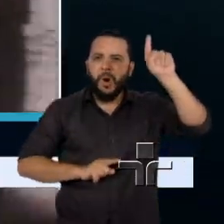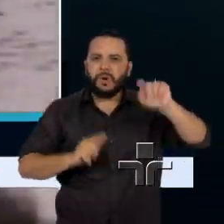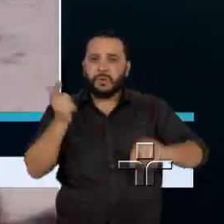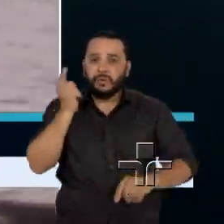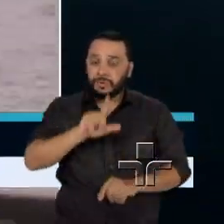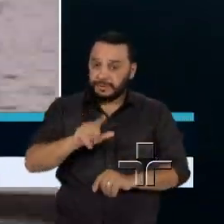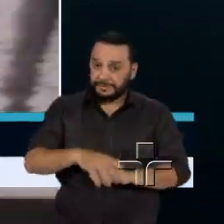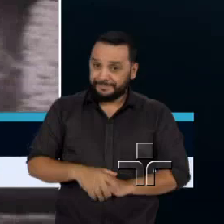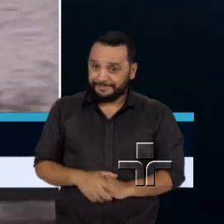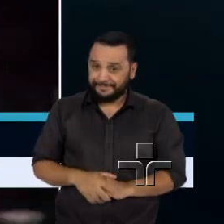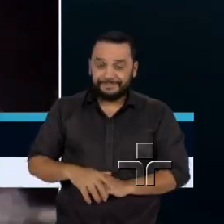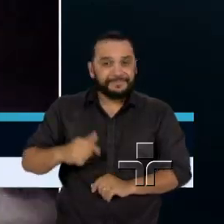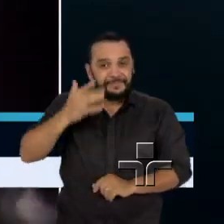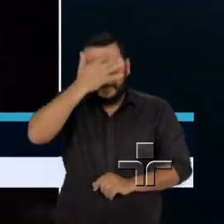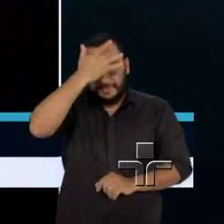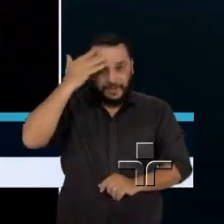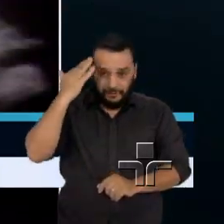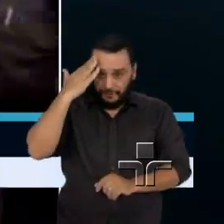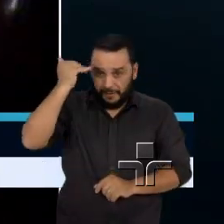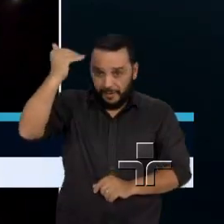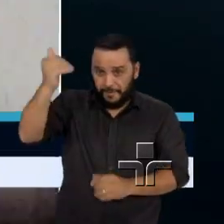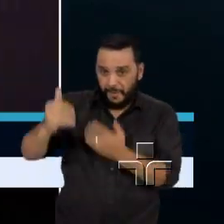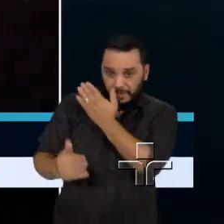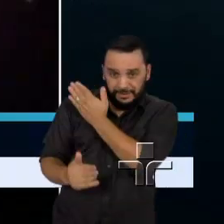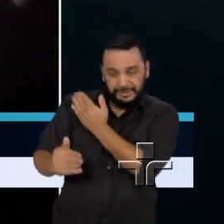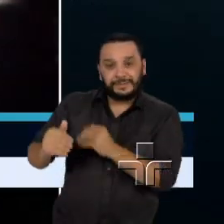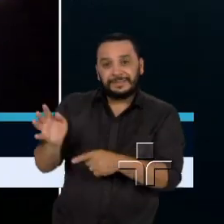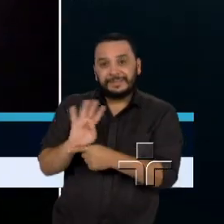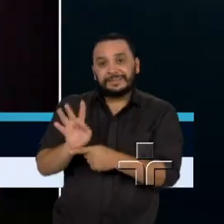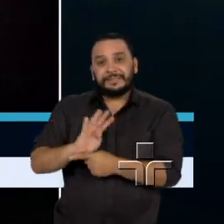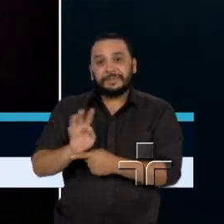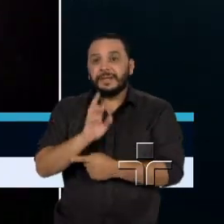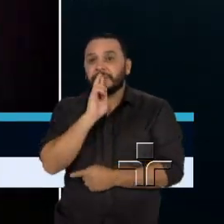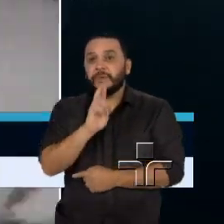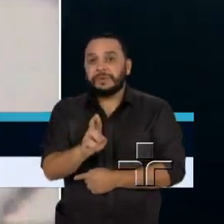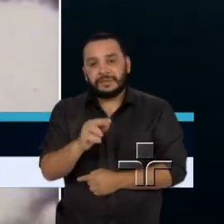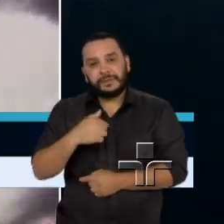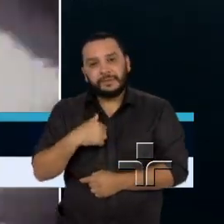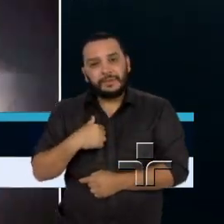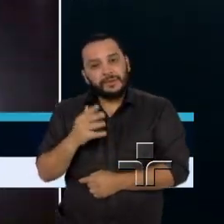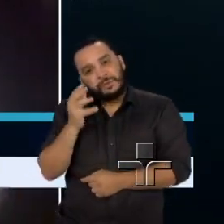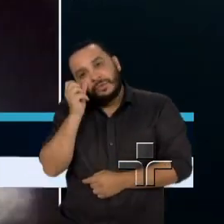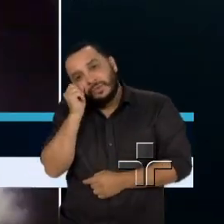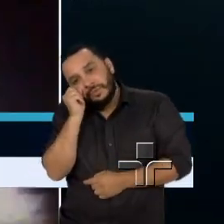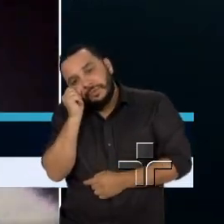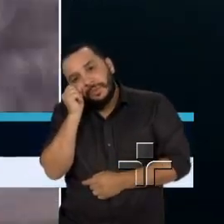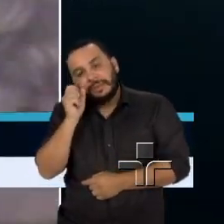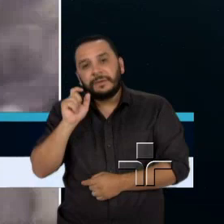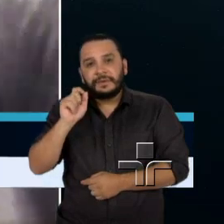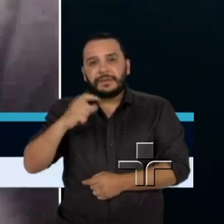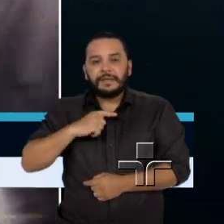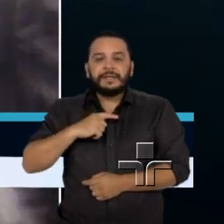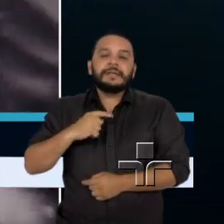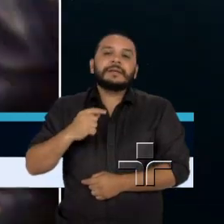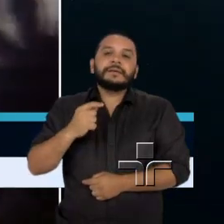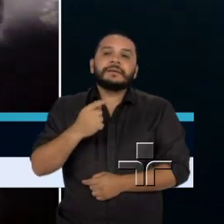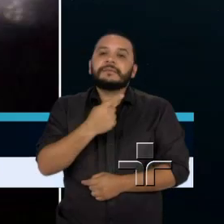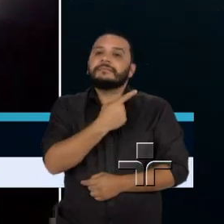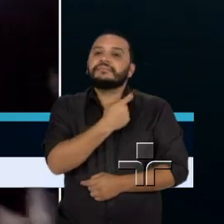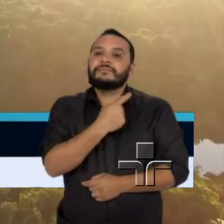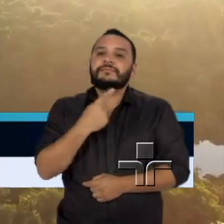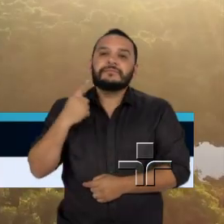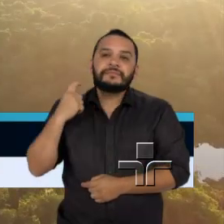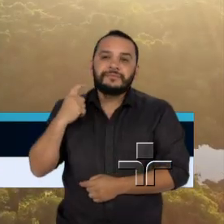Quando um dos ícones do cinema respondeu décadas atrás que dormia com apenas 2 gotinhas de um dos perfumes mais famosos